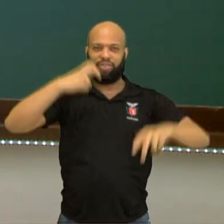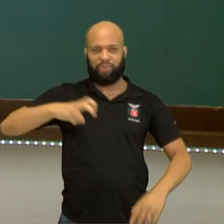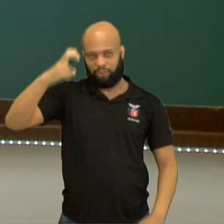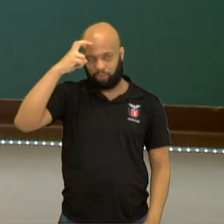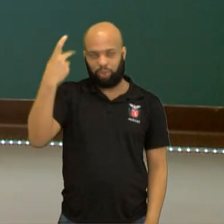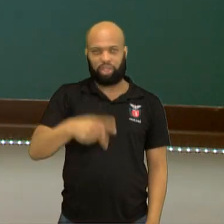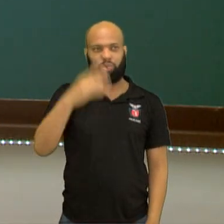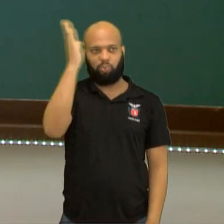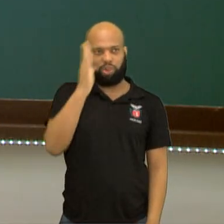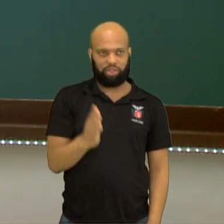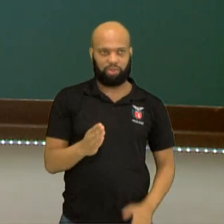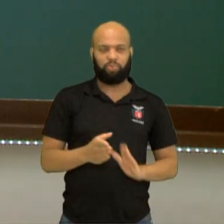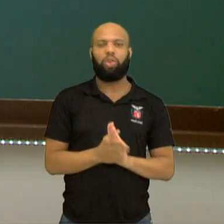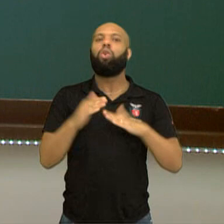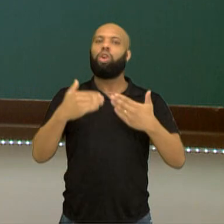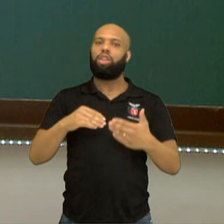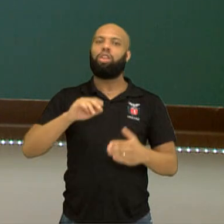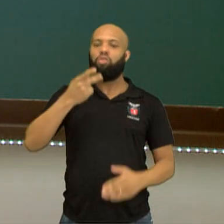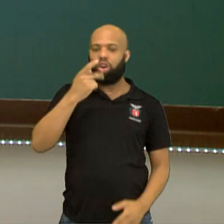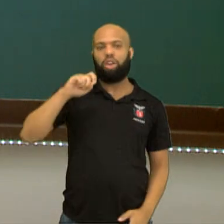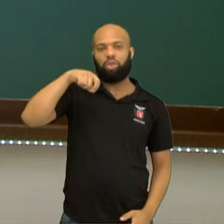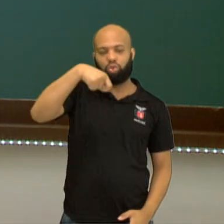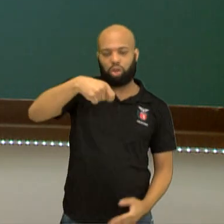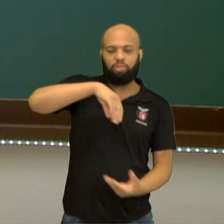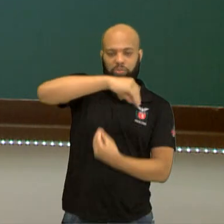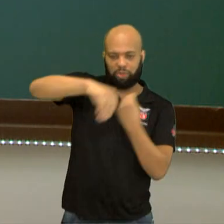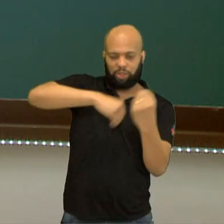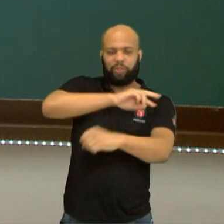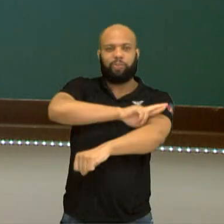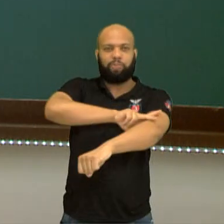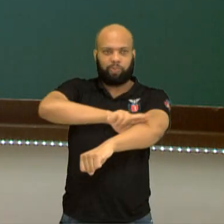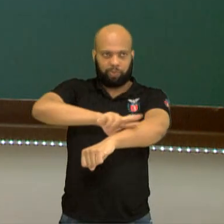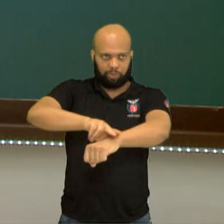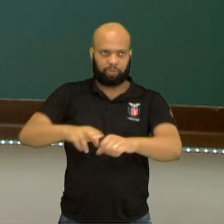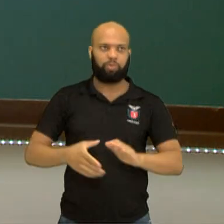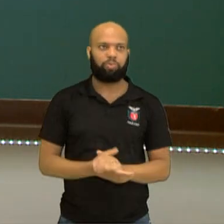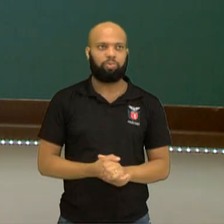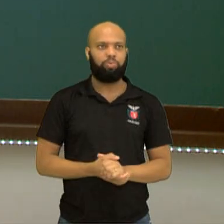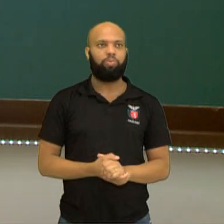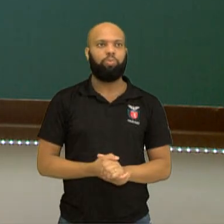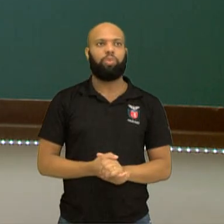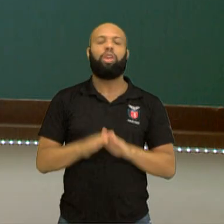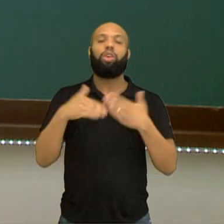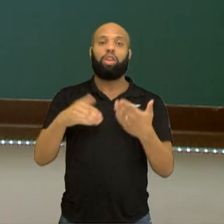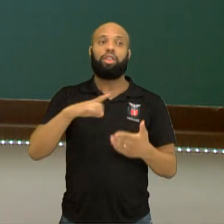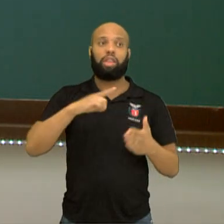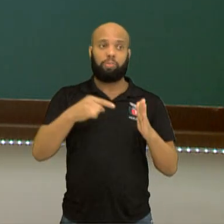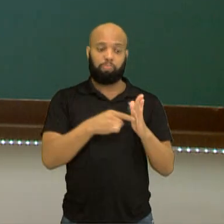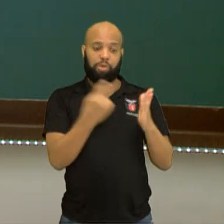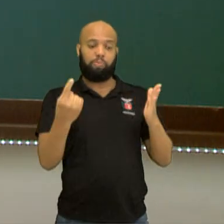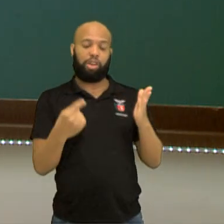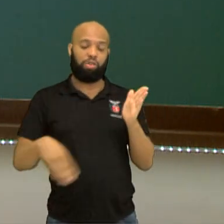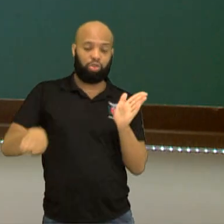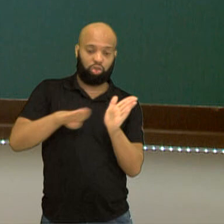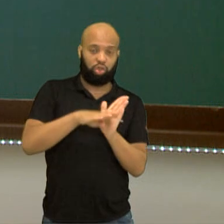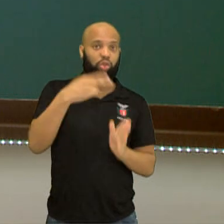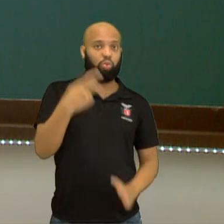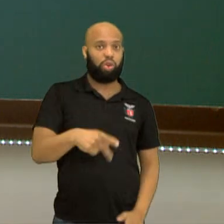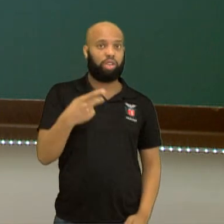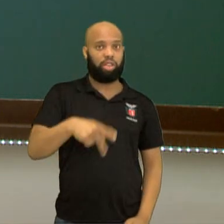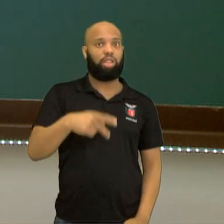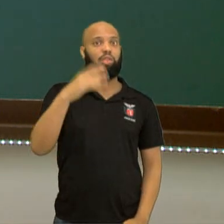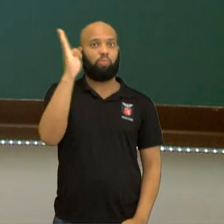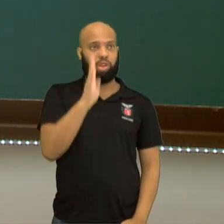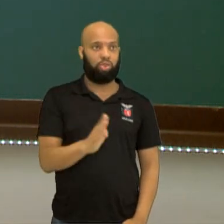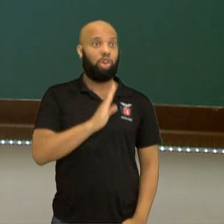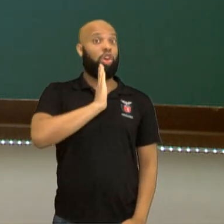e justamente a gente traz então a ideia da miscigenação. Então nós pensamos os primeiros a chegarem aqui. Nós